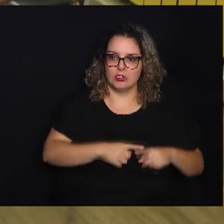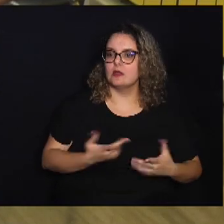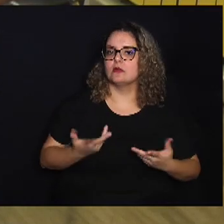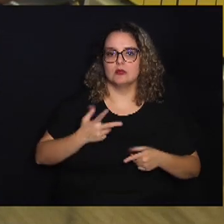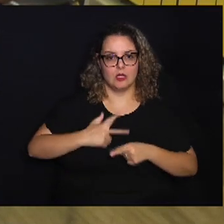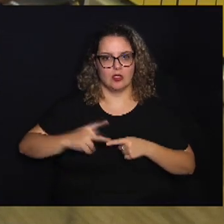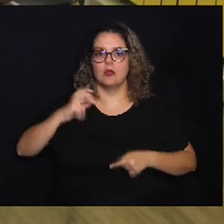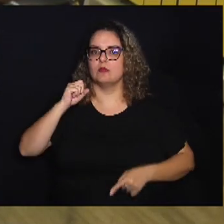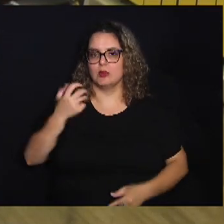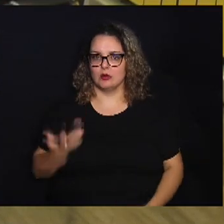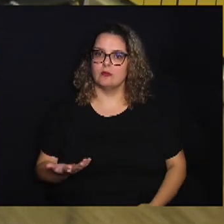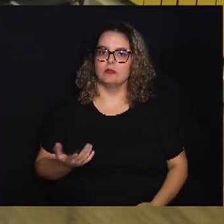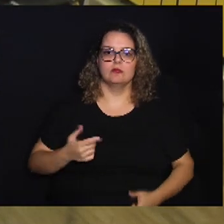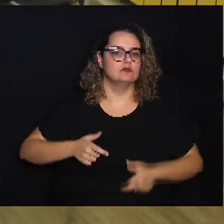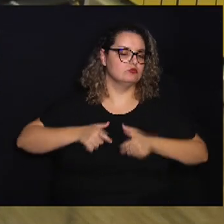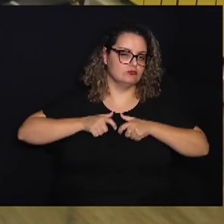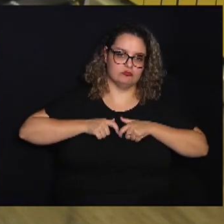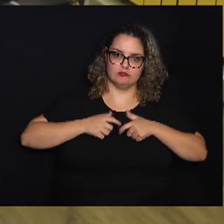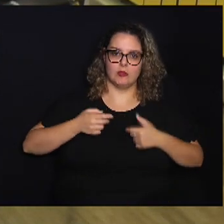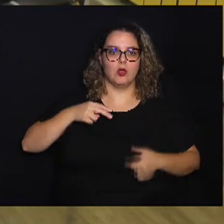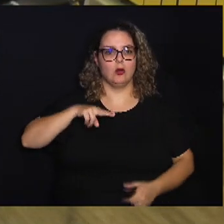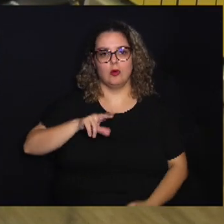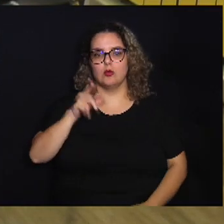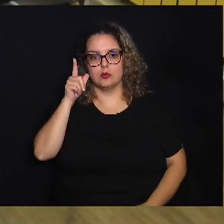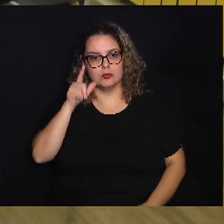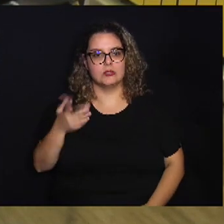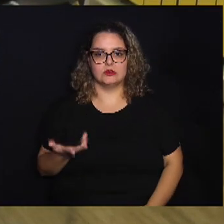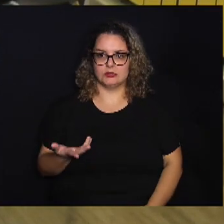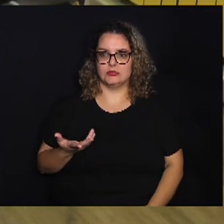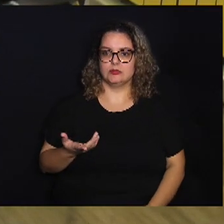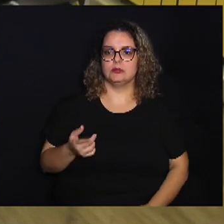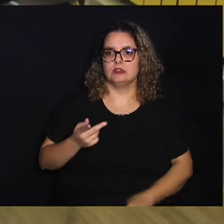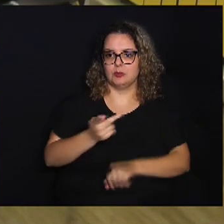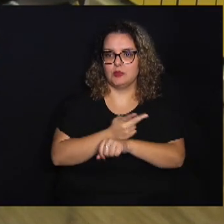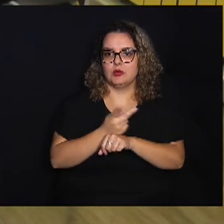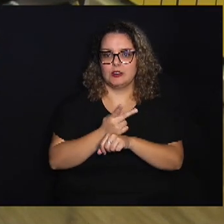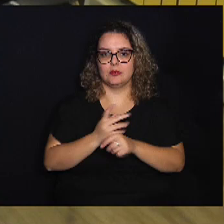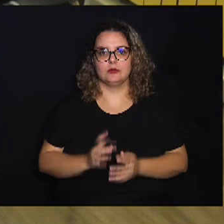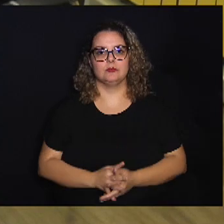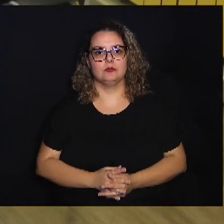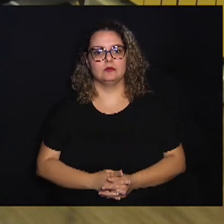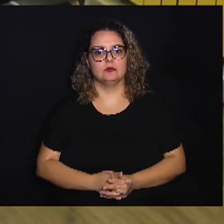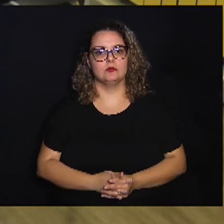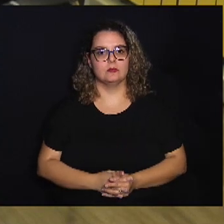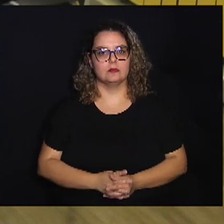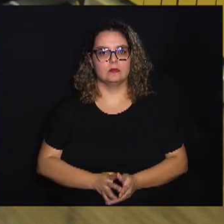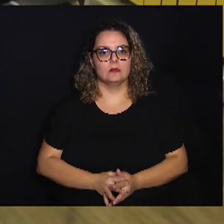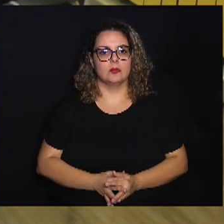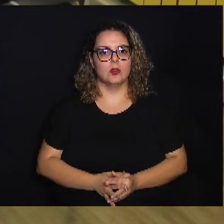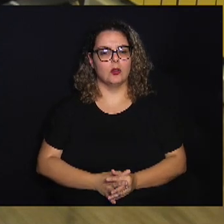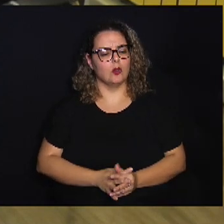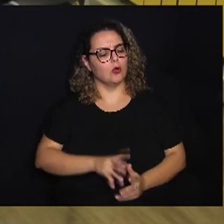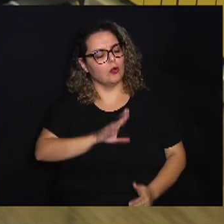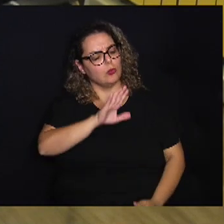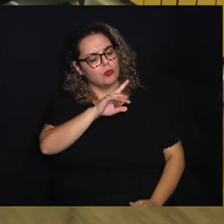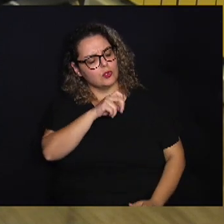conquistar uma medalha ou atingir aquilo que ele está buscando. E o Bruna, e como que